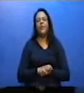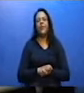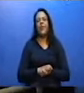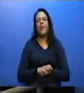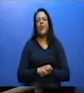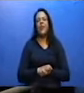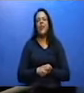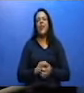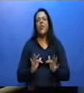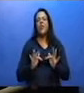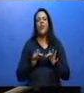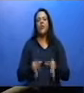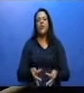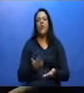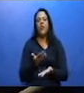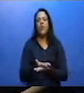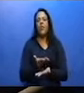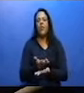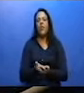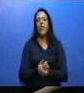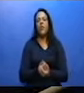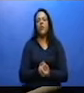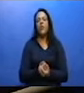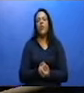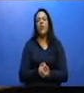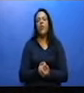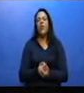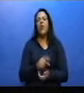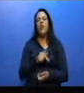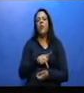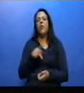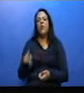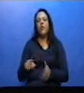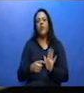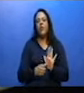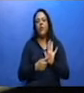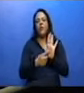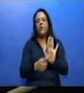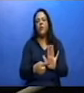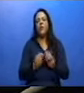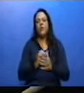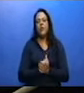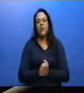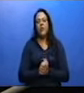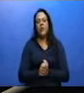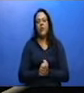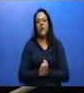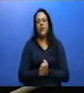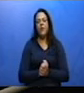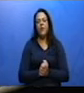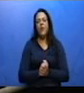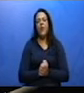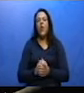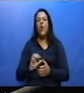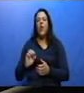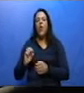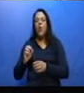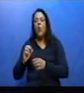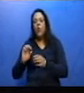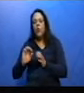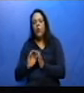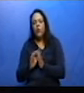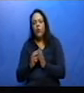vai disponibilizar para vocês, no grupo da sala, o material para vocês ou assistirem em vídeo ou